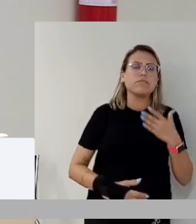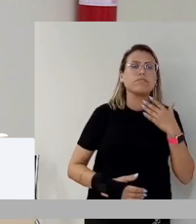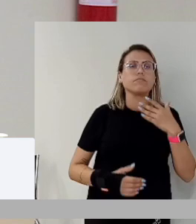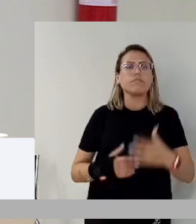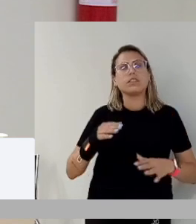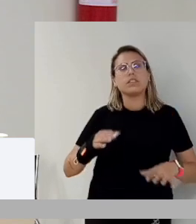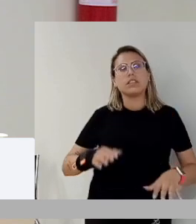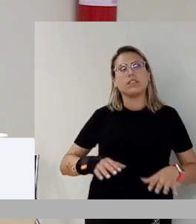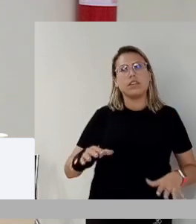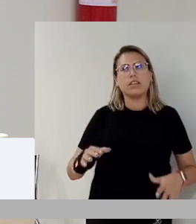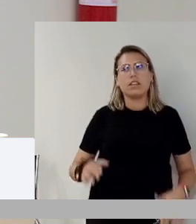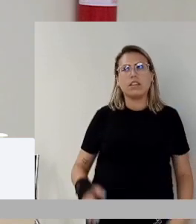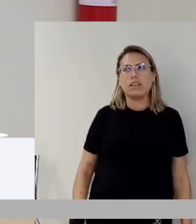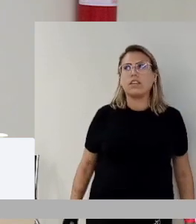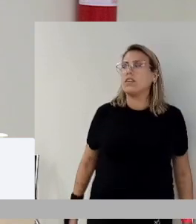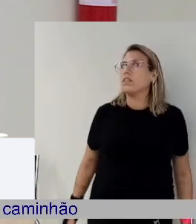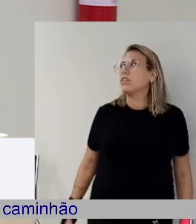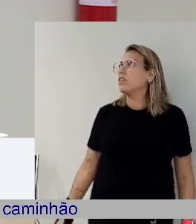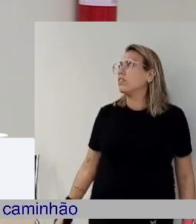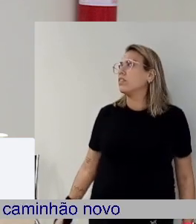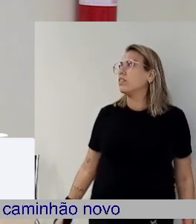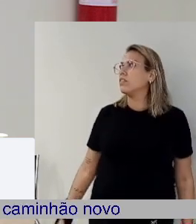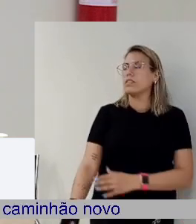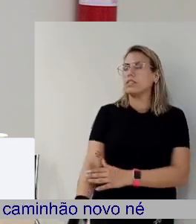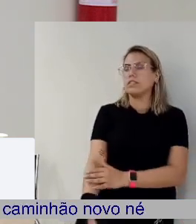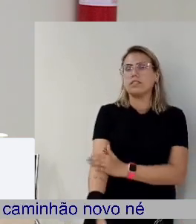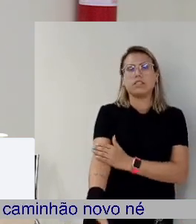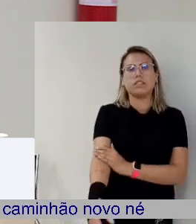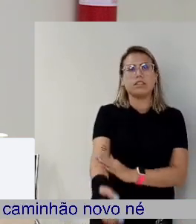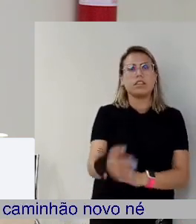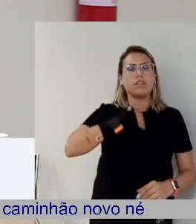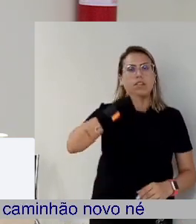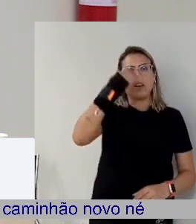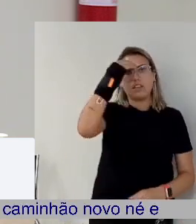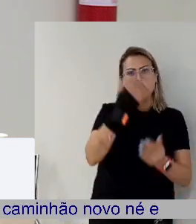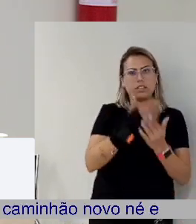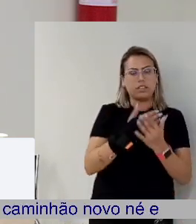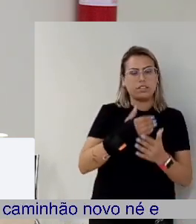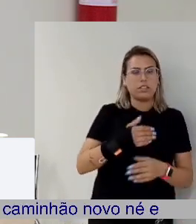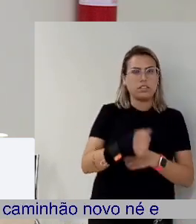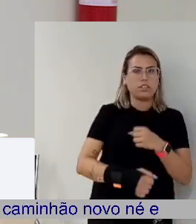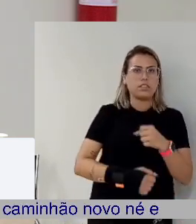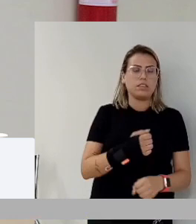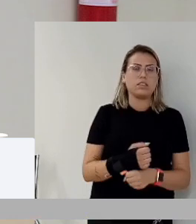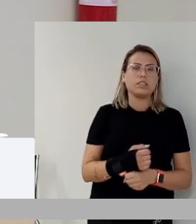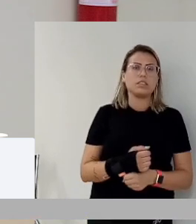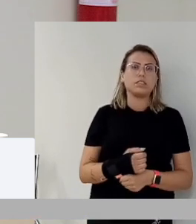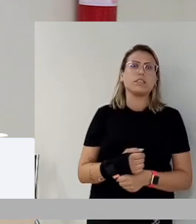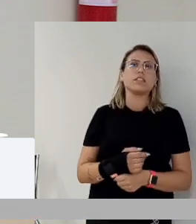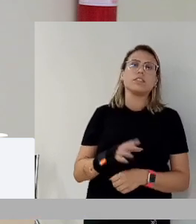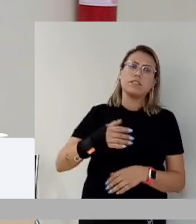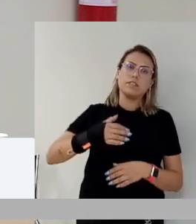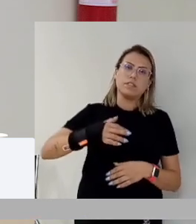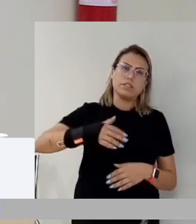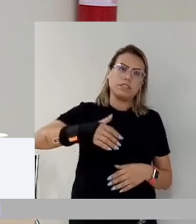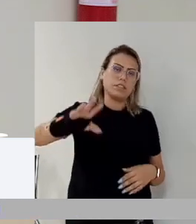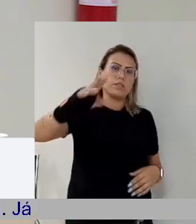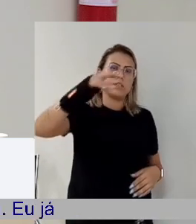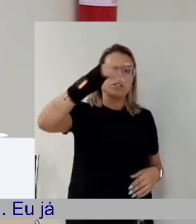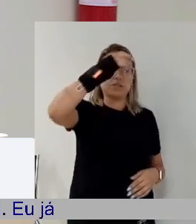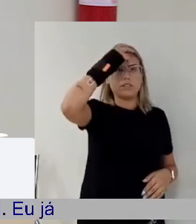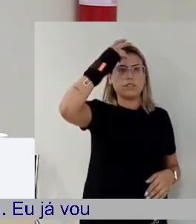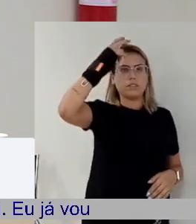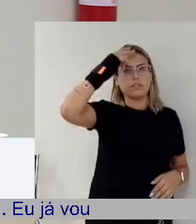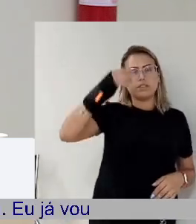dizer tá parada Mas estão se mexendo eu acredito que esse ano também não sa não viu vai ficar pros próximo gestor essa questão